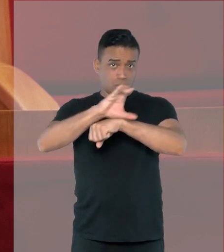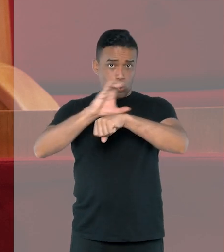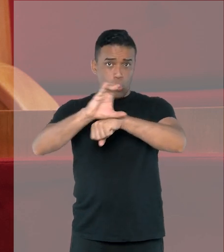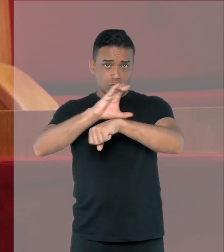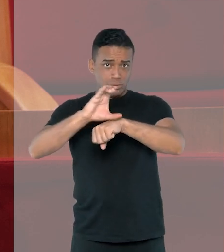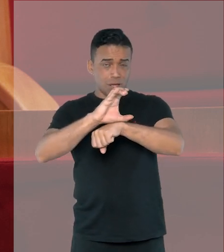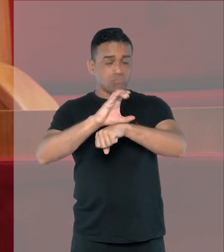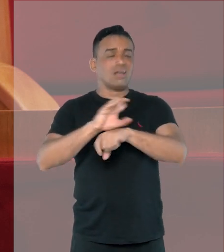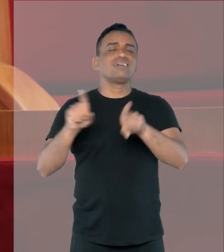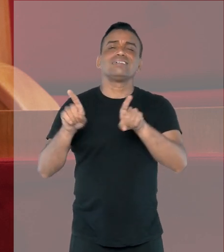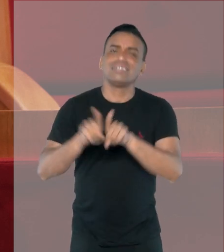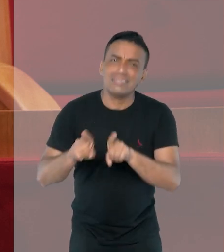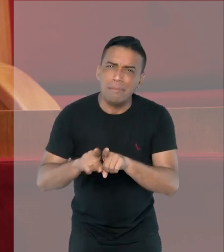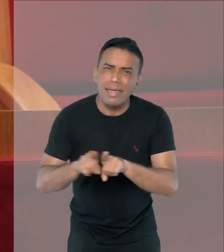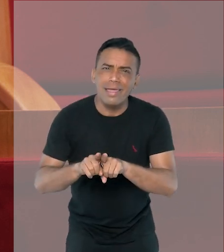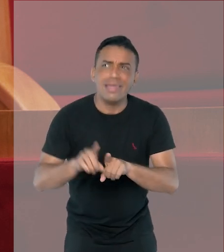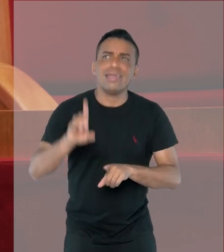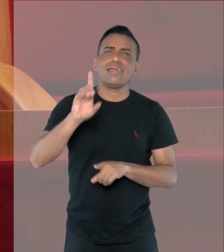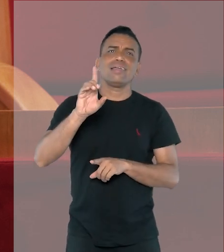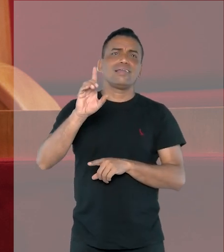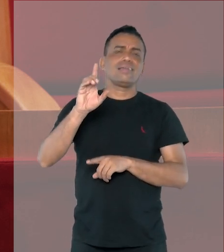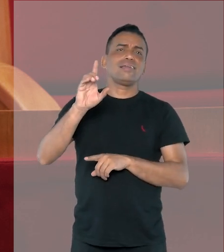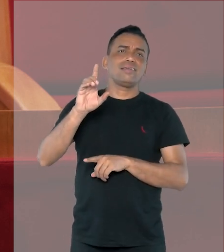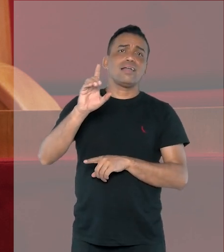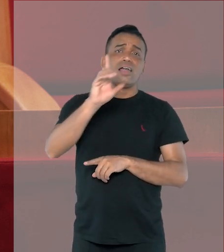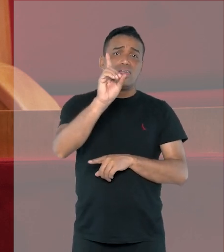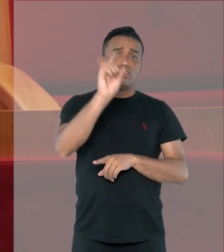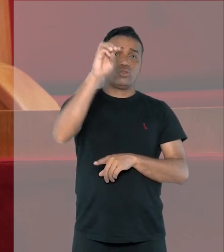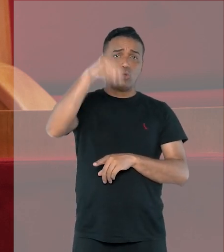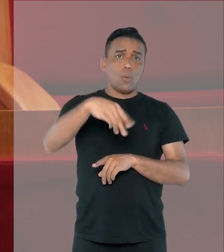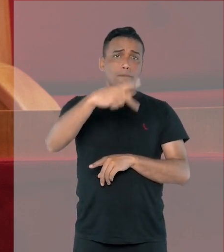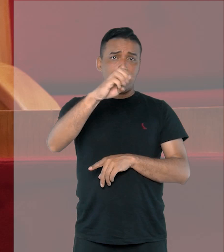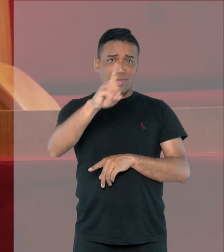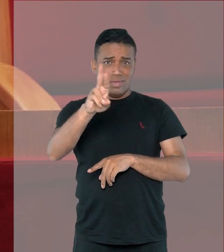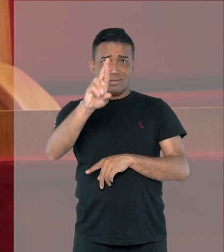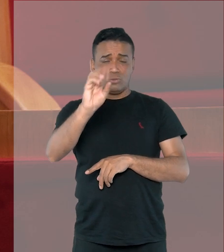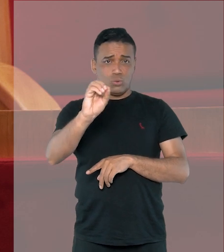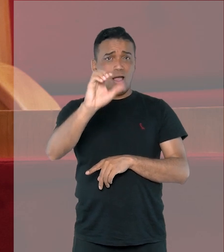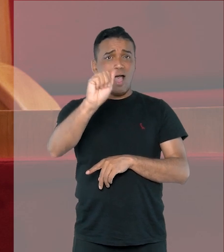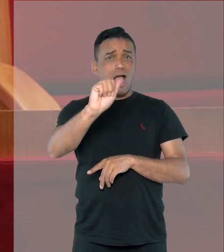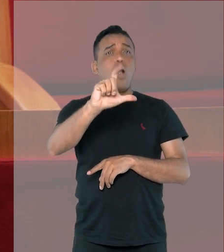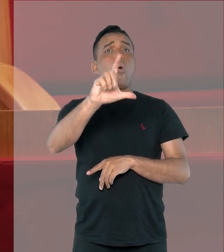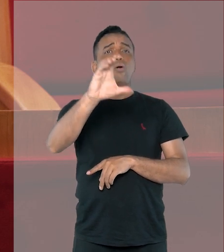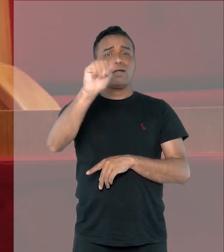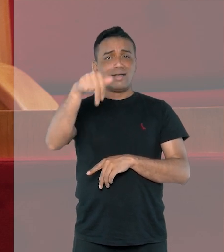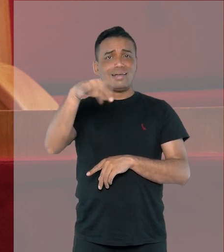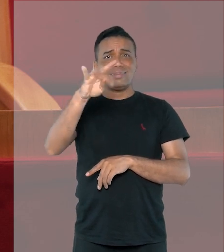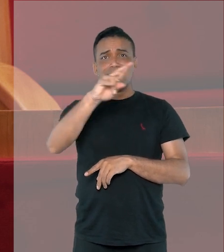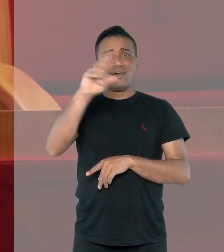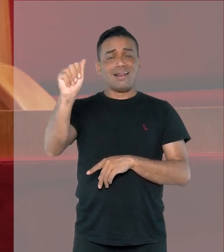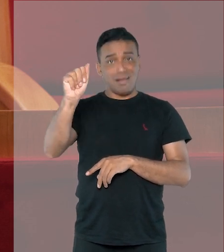Pedro de Alcântara casou com a Dona Elizabeth, como a senhora mesmo disse, Dobervinks, né? Grande amor. Sim, grande amor.